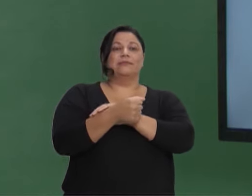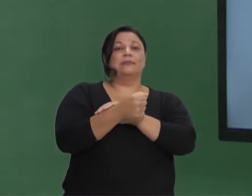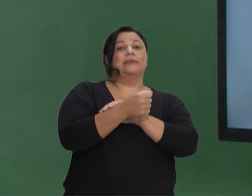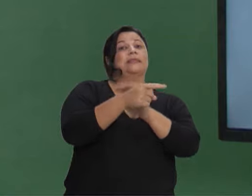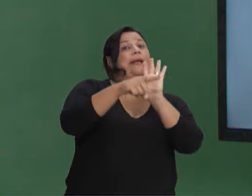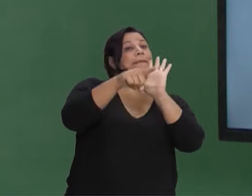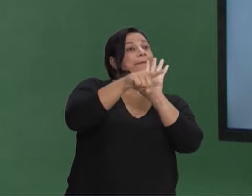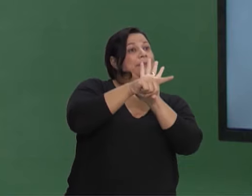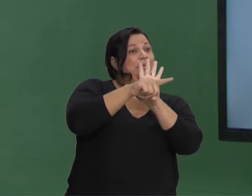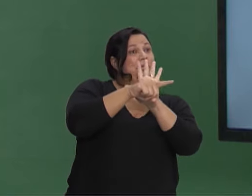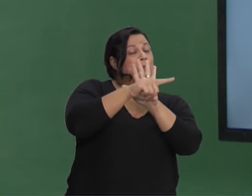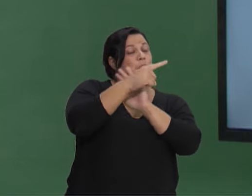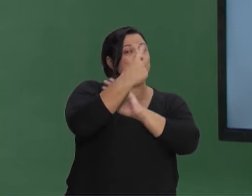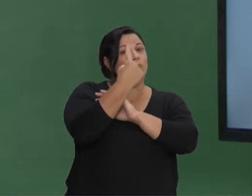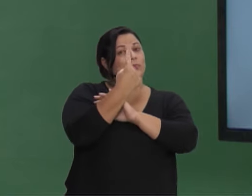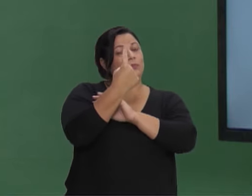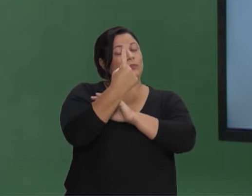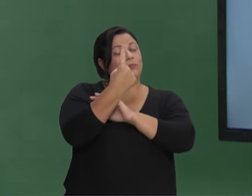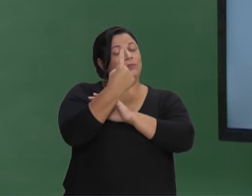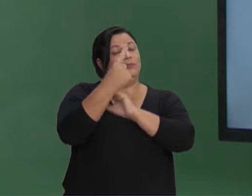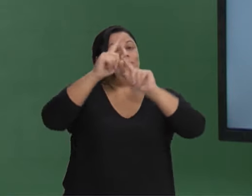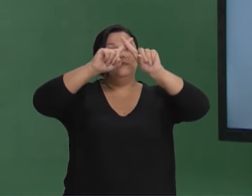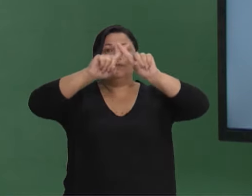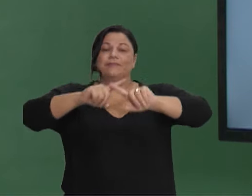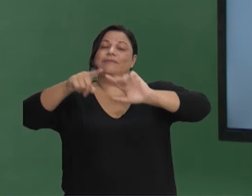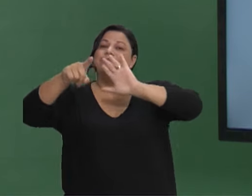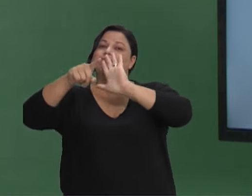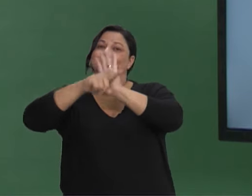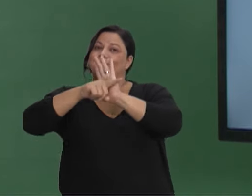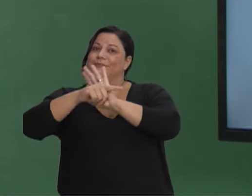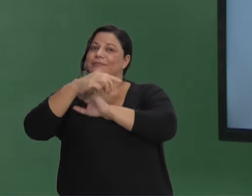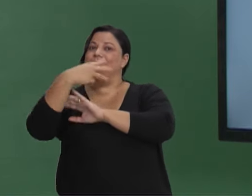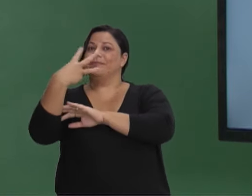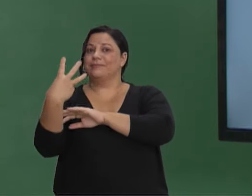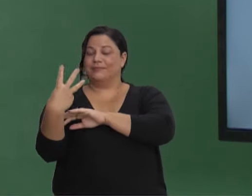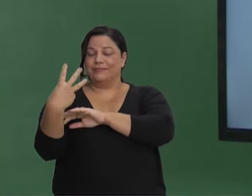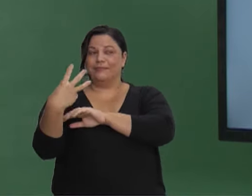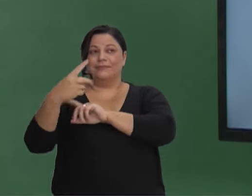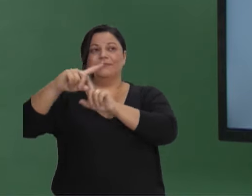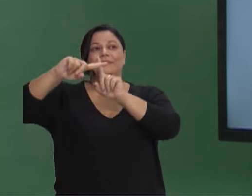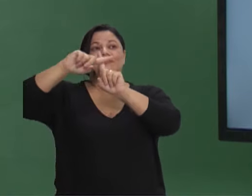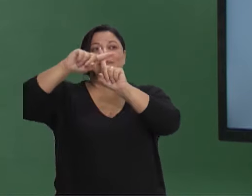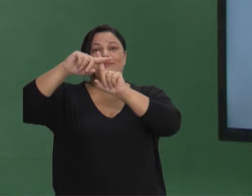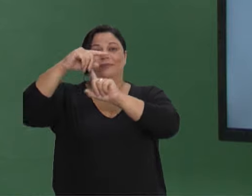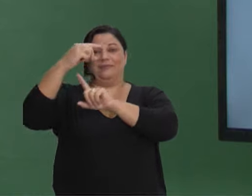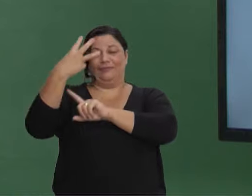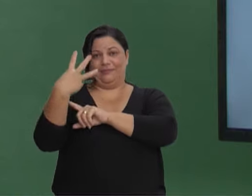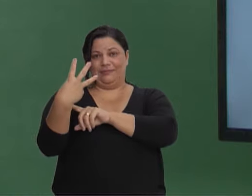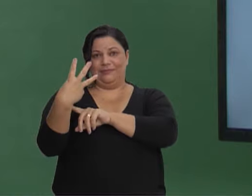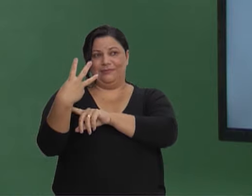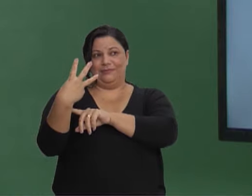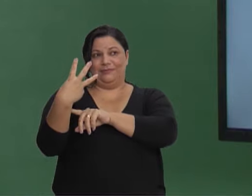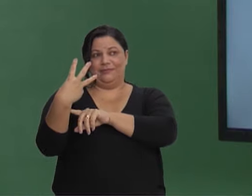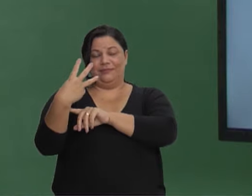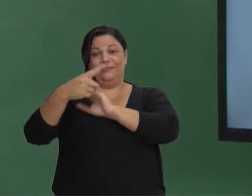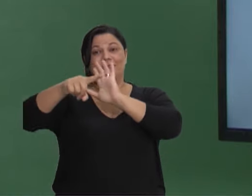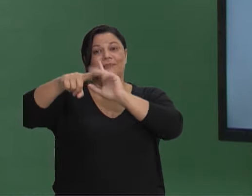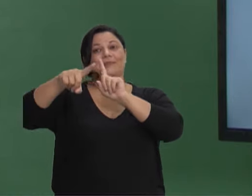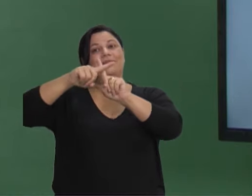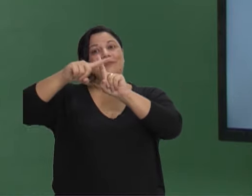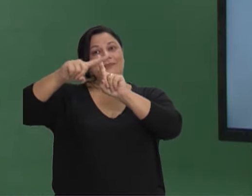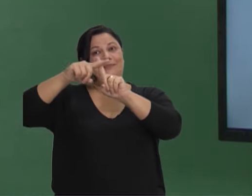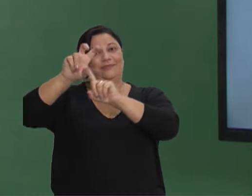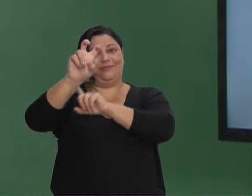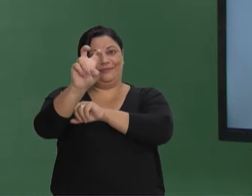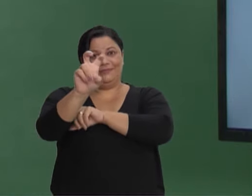Menos 1 vezes menos 3, mais 3, mais 5,